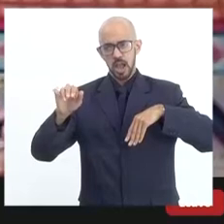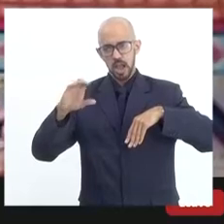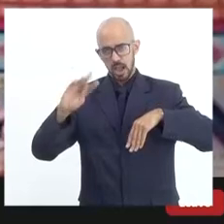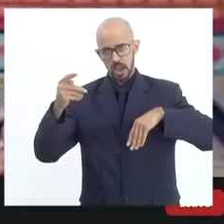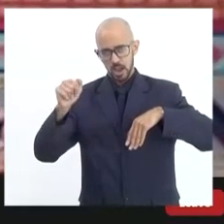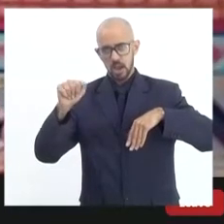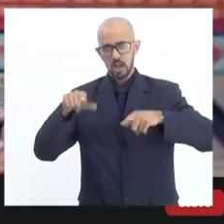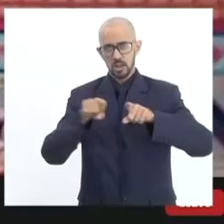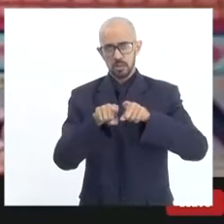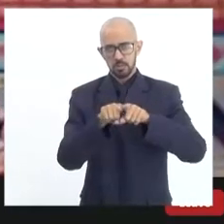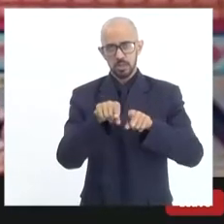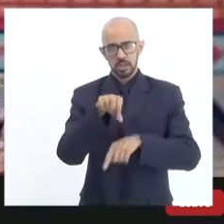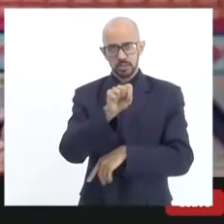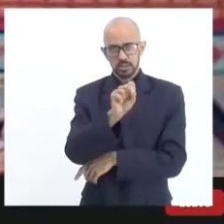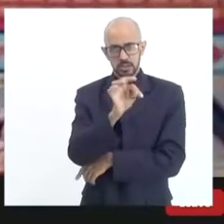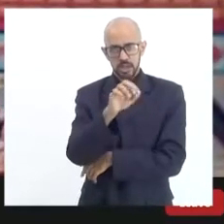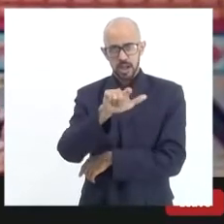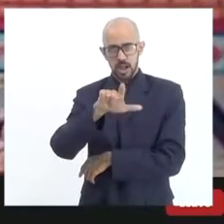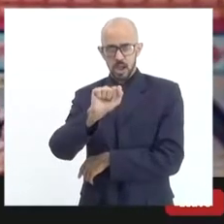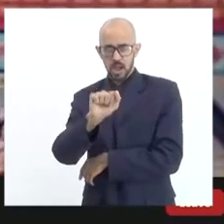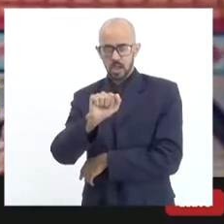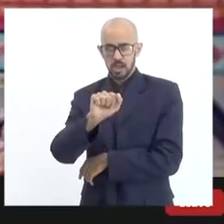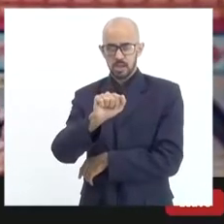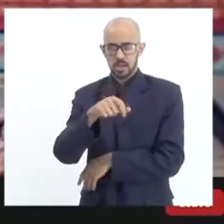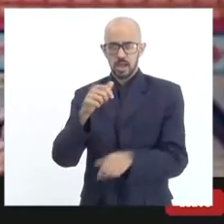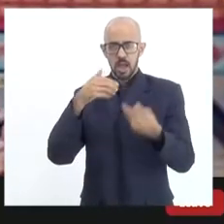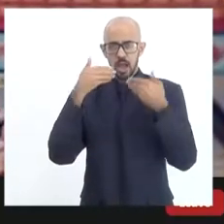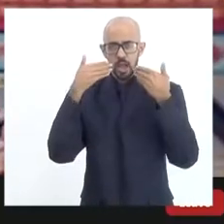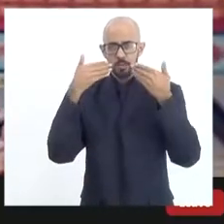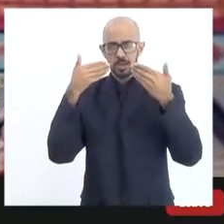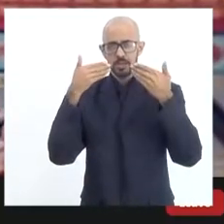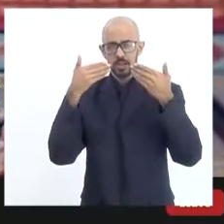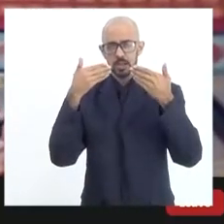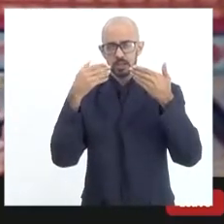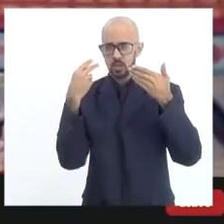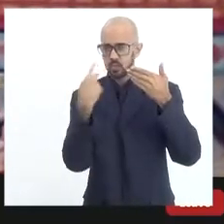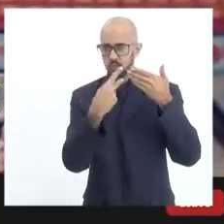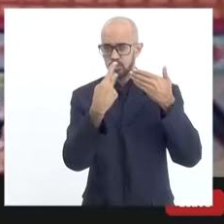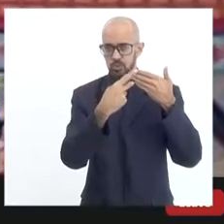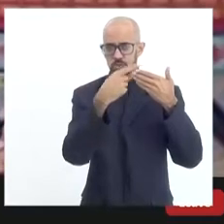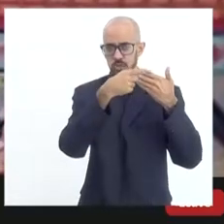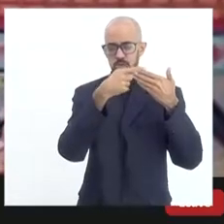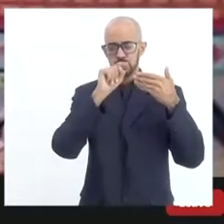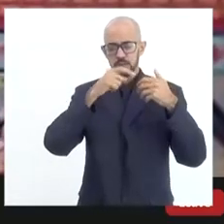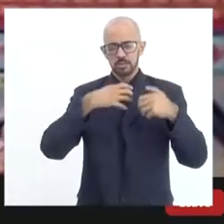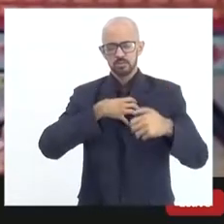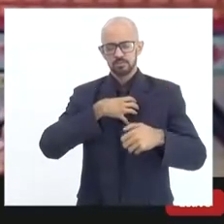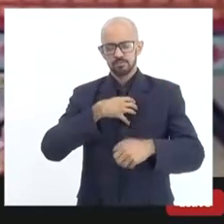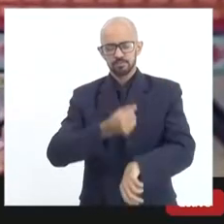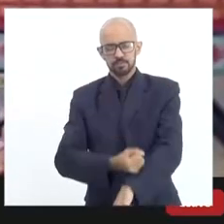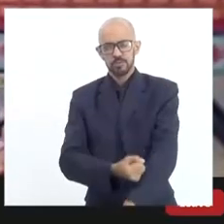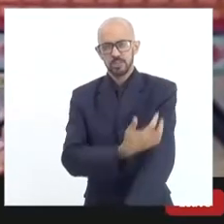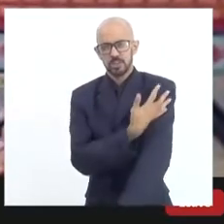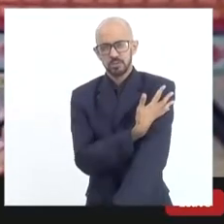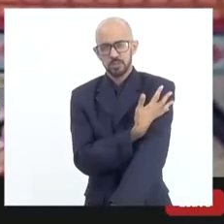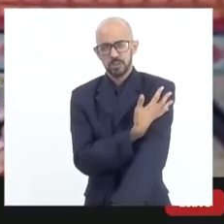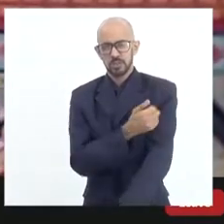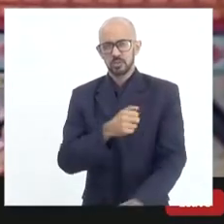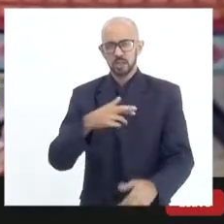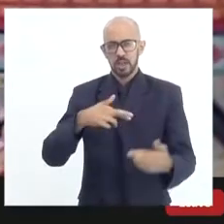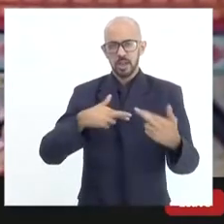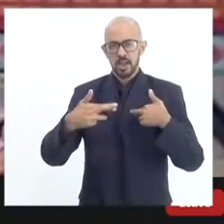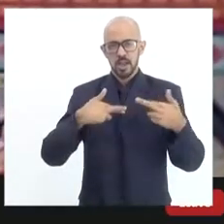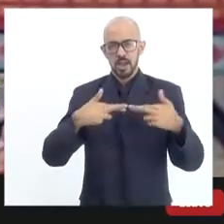Guedes, na sua apresentação, que é eivada de sentimento, né, de